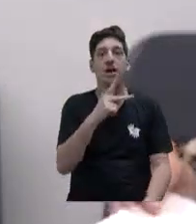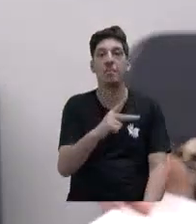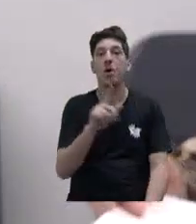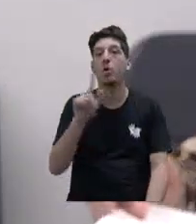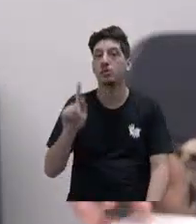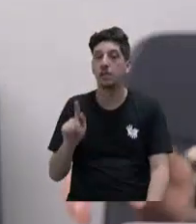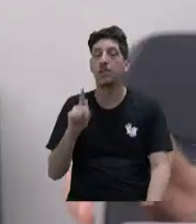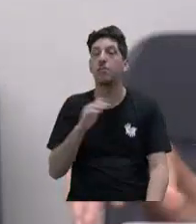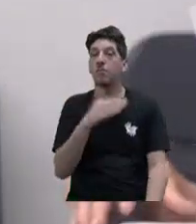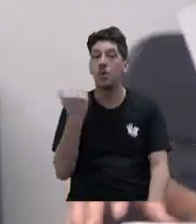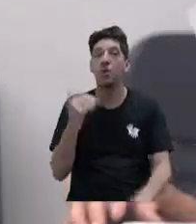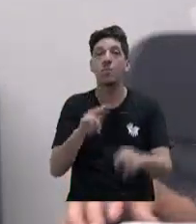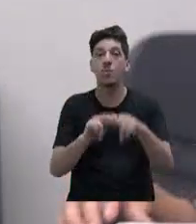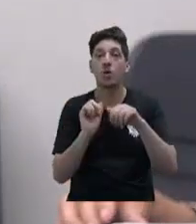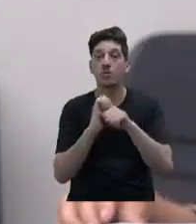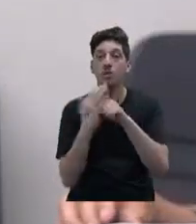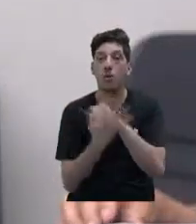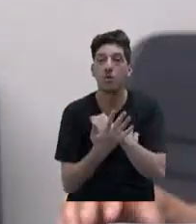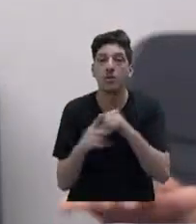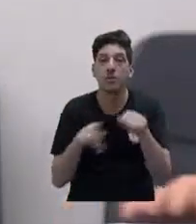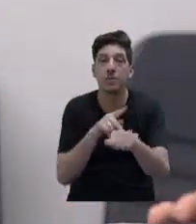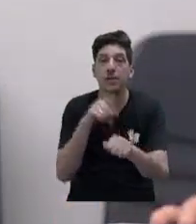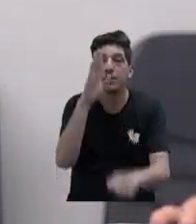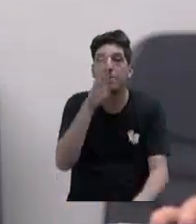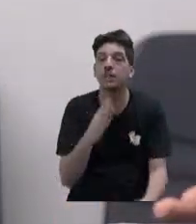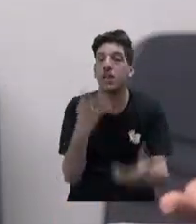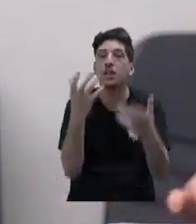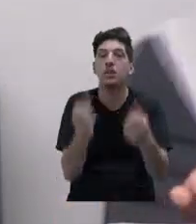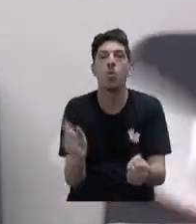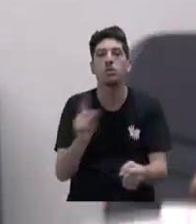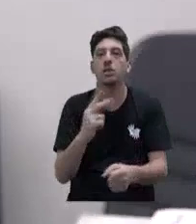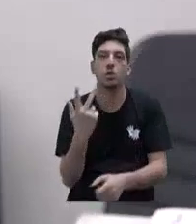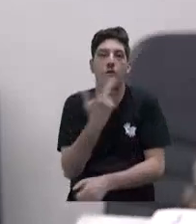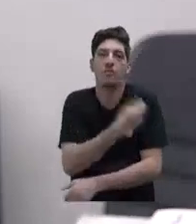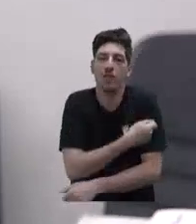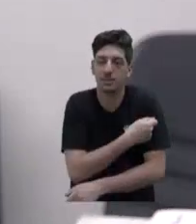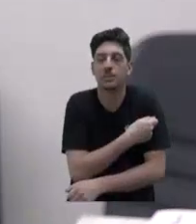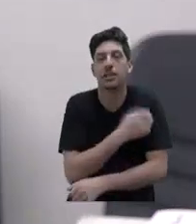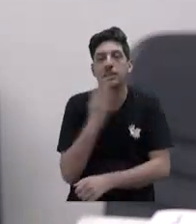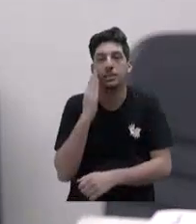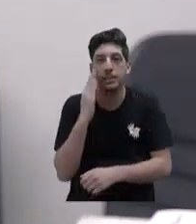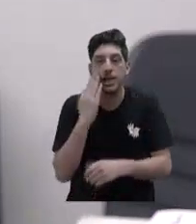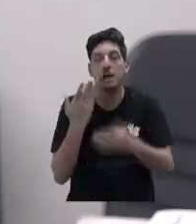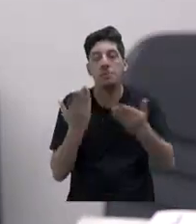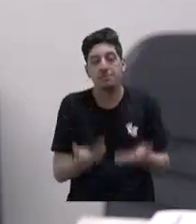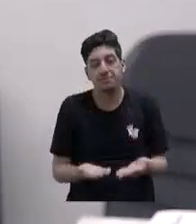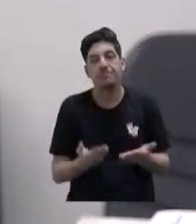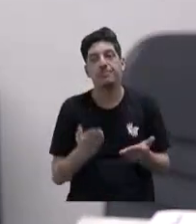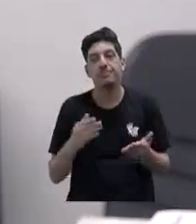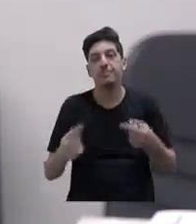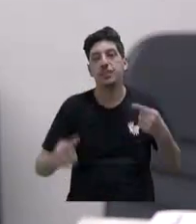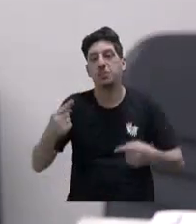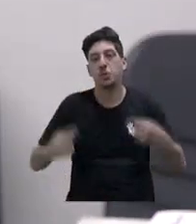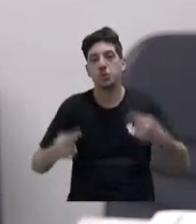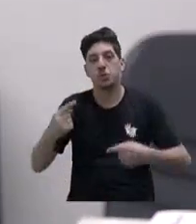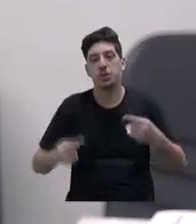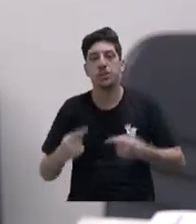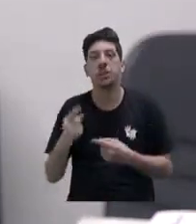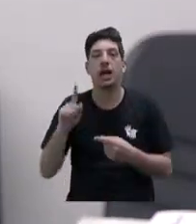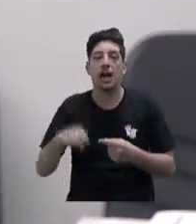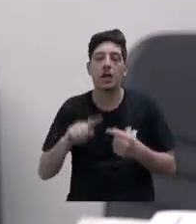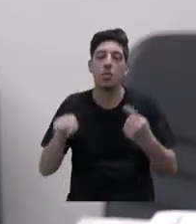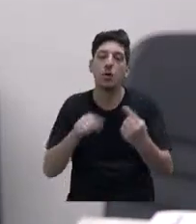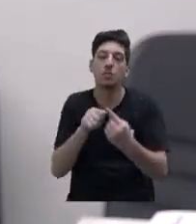morreu de Covid num país que negou vacina para as pessoas. Então, a gente também, a política é uma política